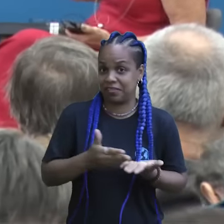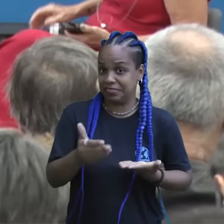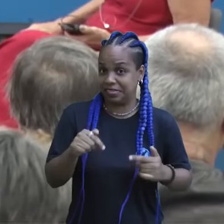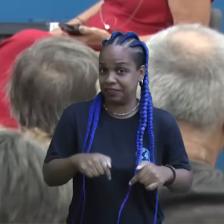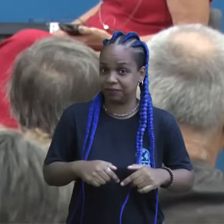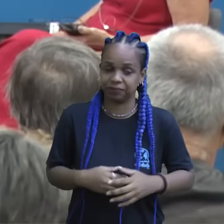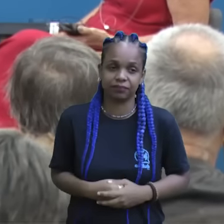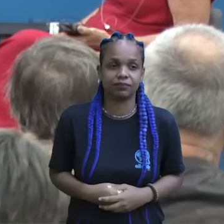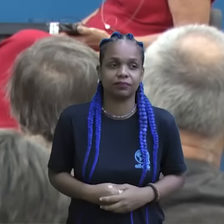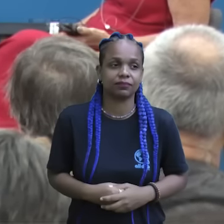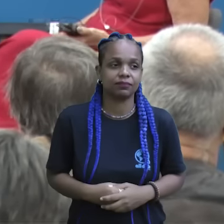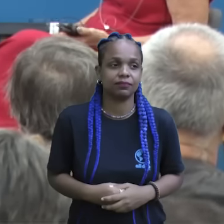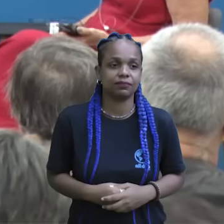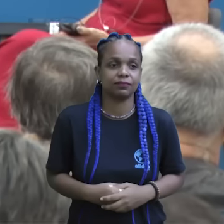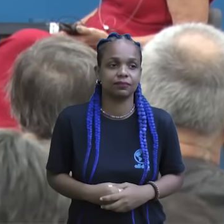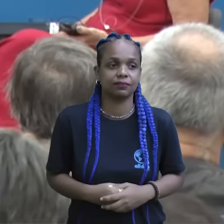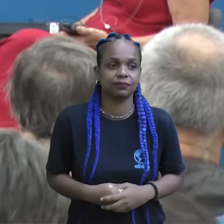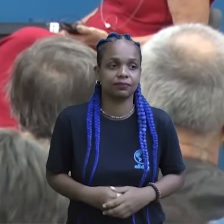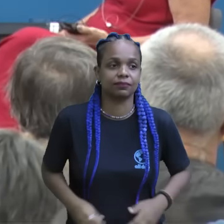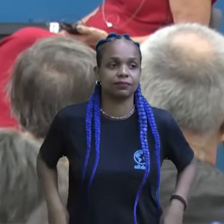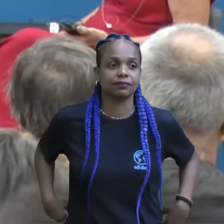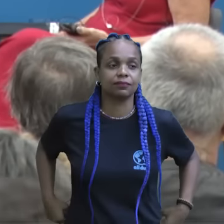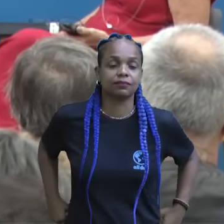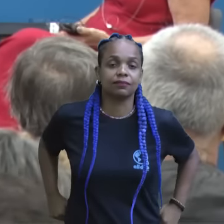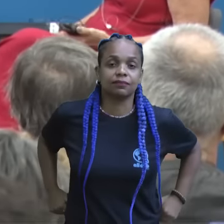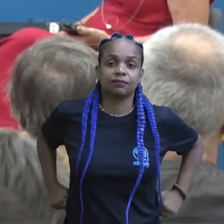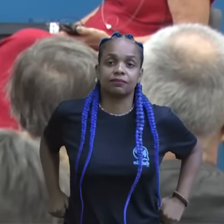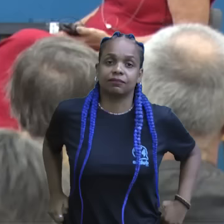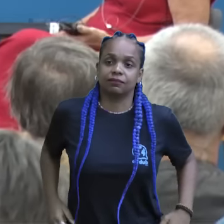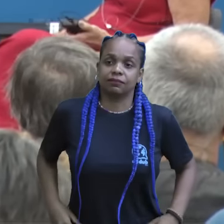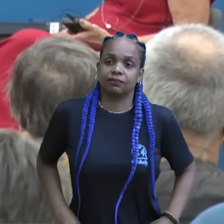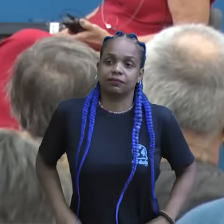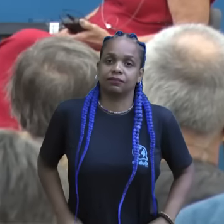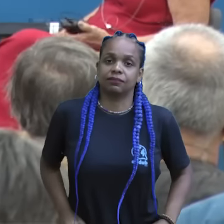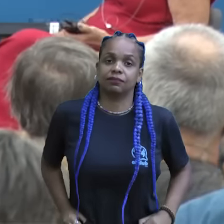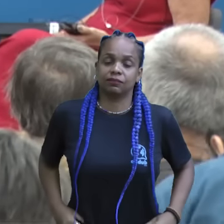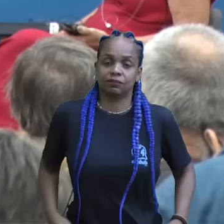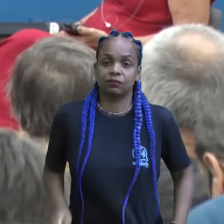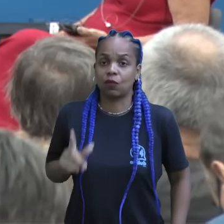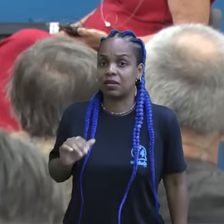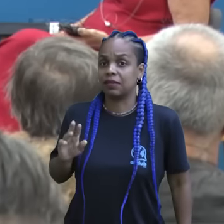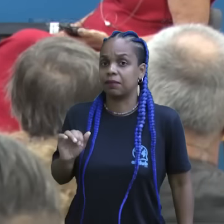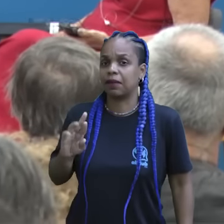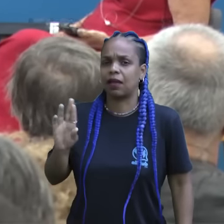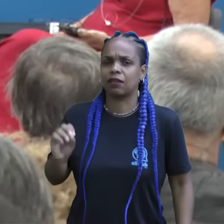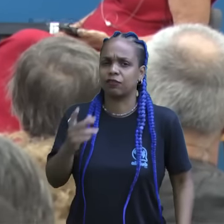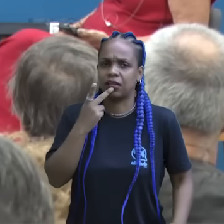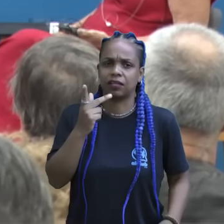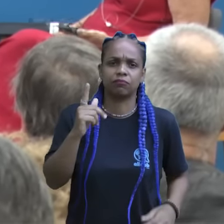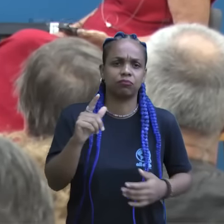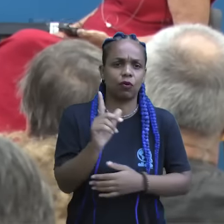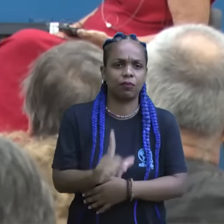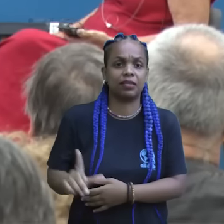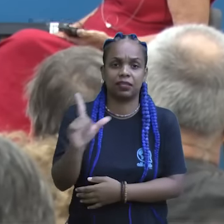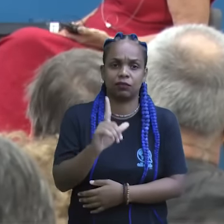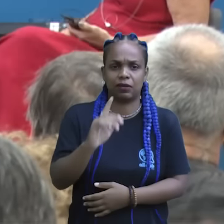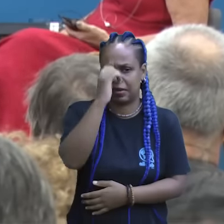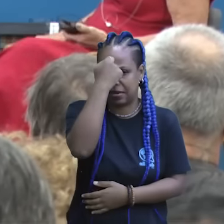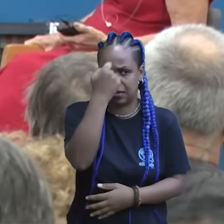Barreto faz uma literatura negra. Uhum. Por que eu digo isso? Não é porque... É porque, em Lima Barreto,